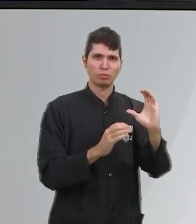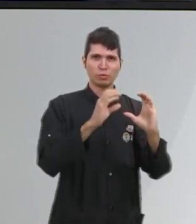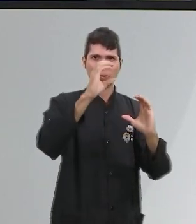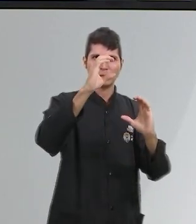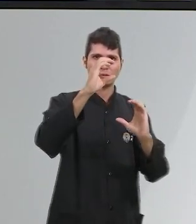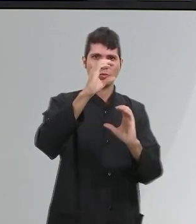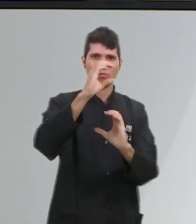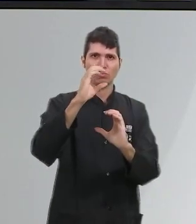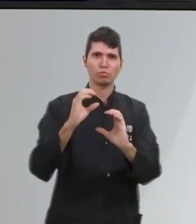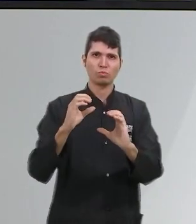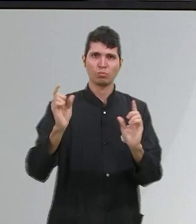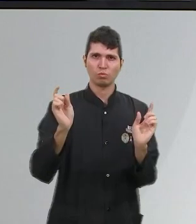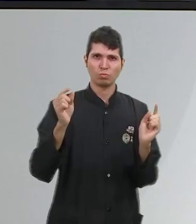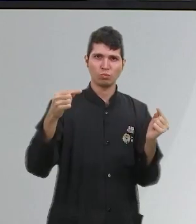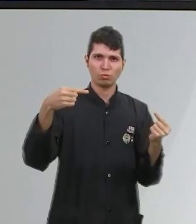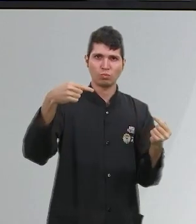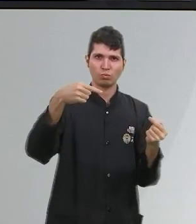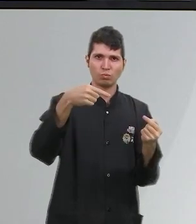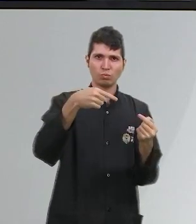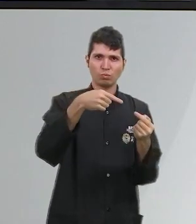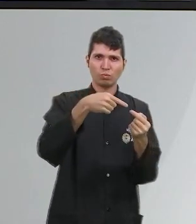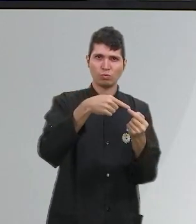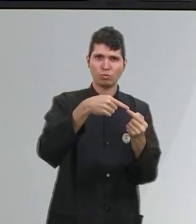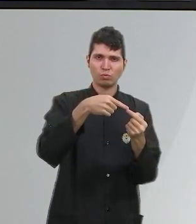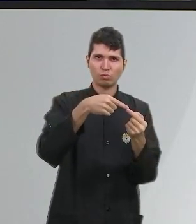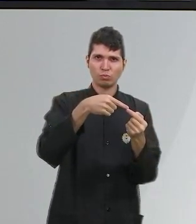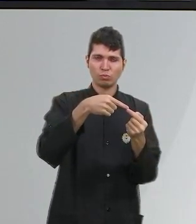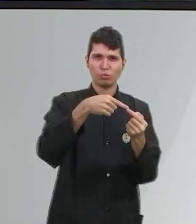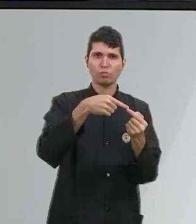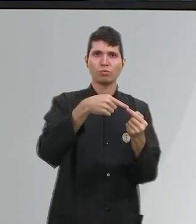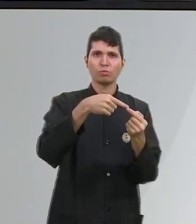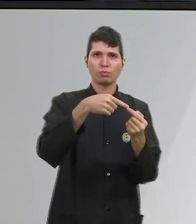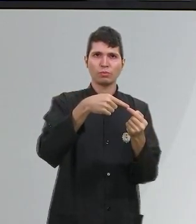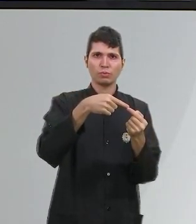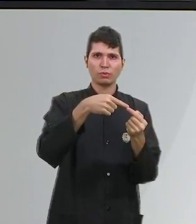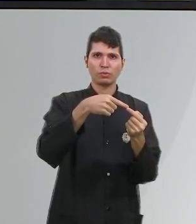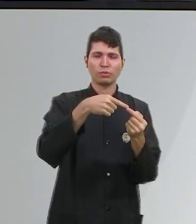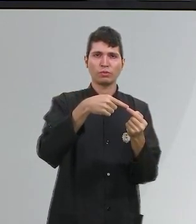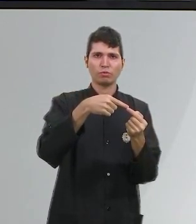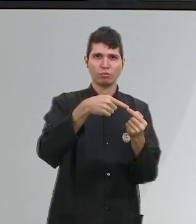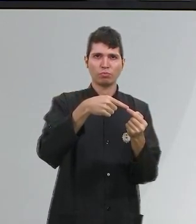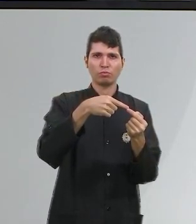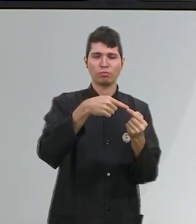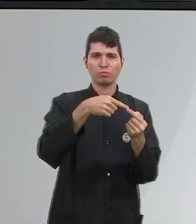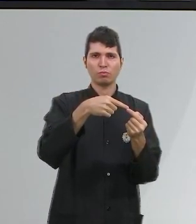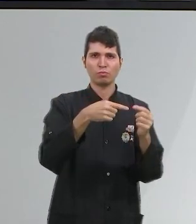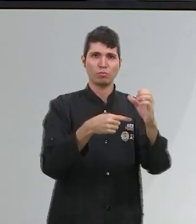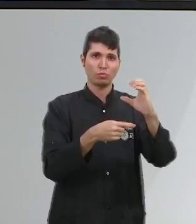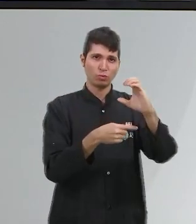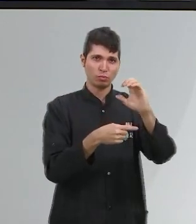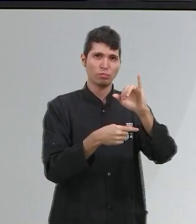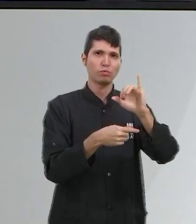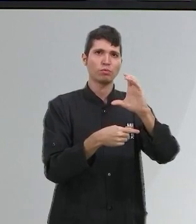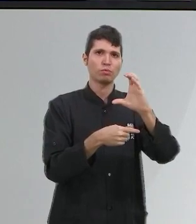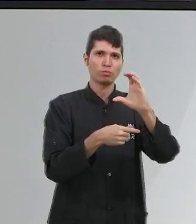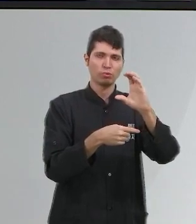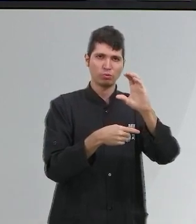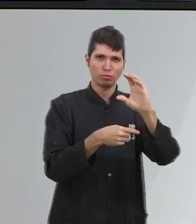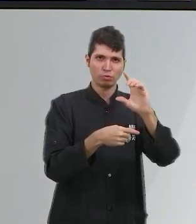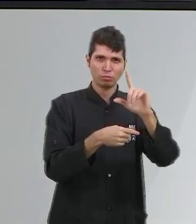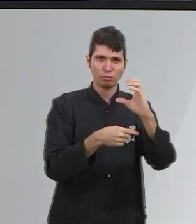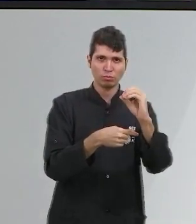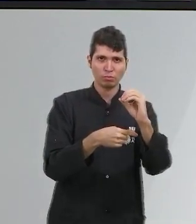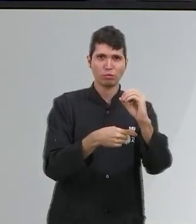formando aí um ciclo, tá? Eles vão se fechar entre si, eles vão se unir entre si, formando aí um